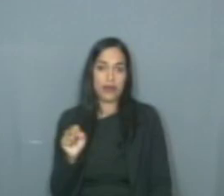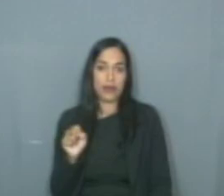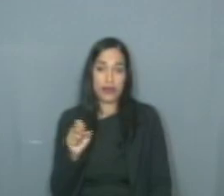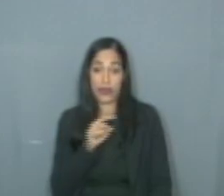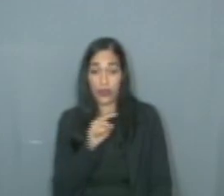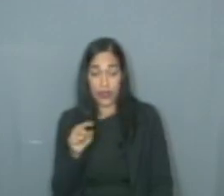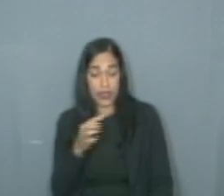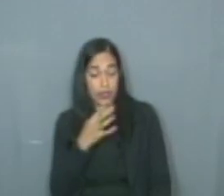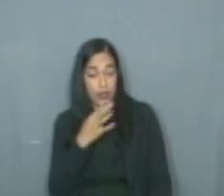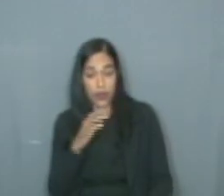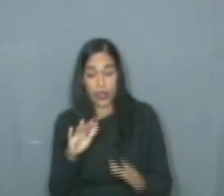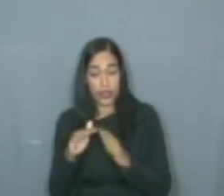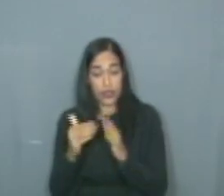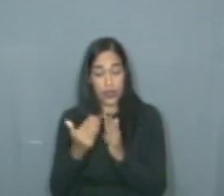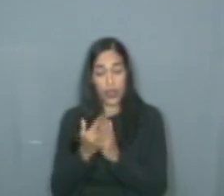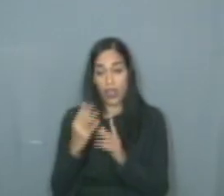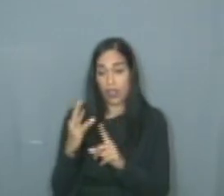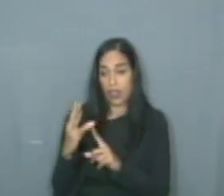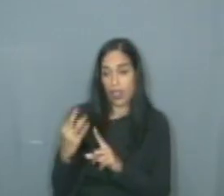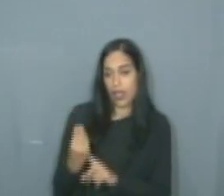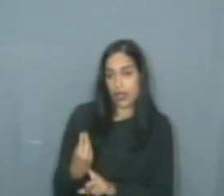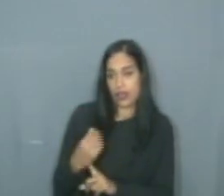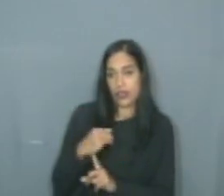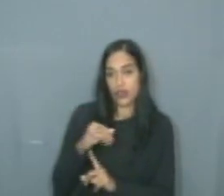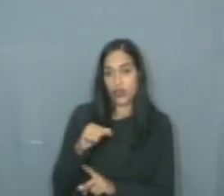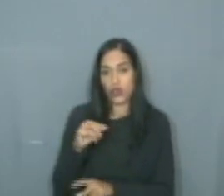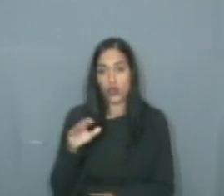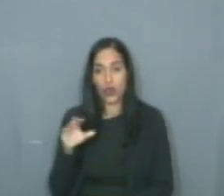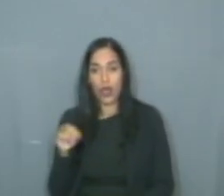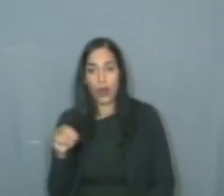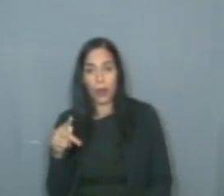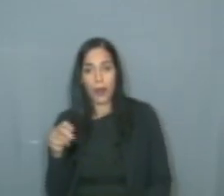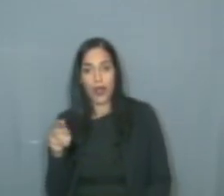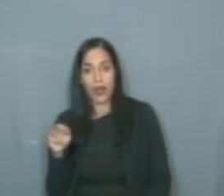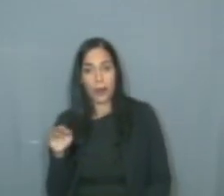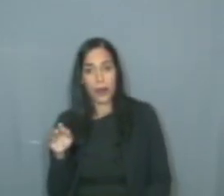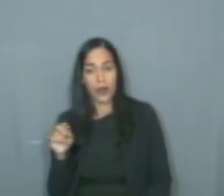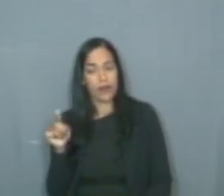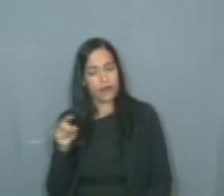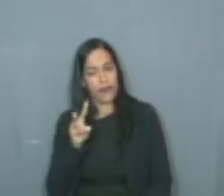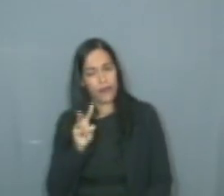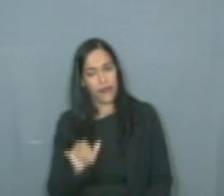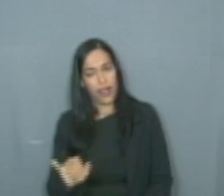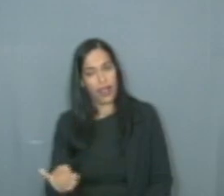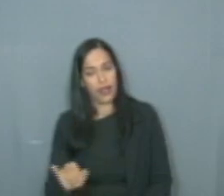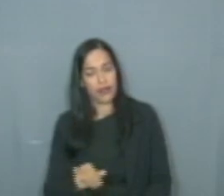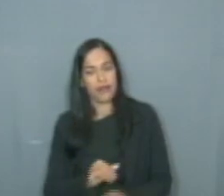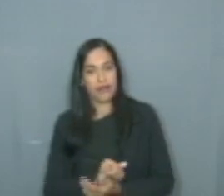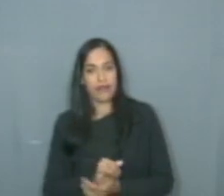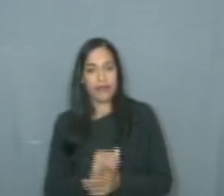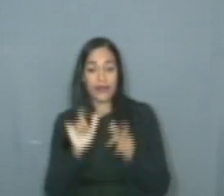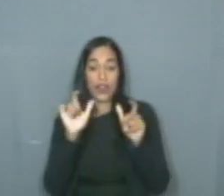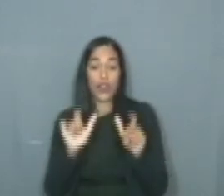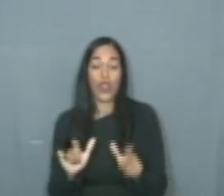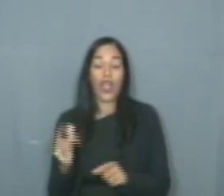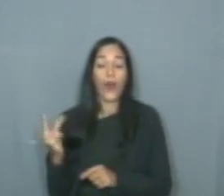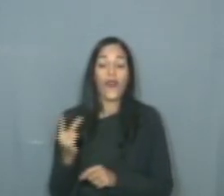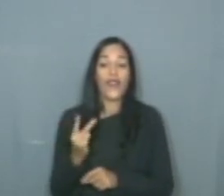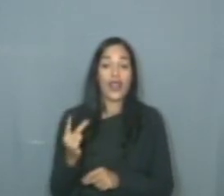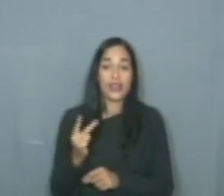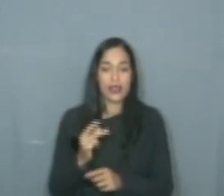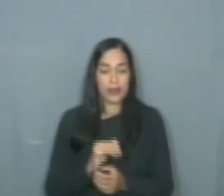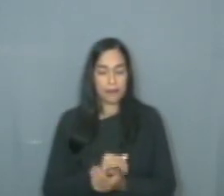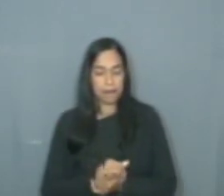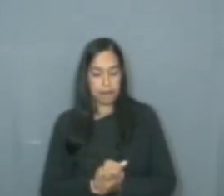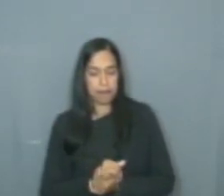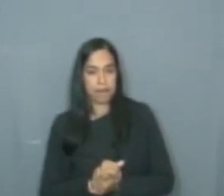João Pernambuco, eu digo assim, vá. Ela funciona na várzea. E ela